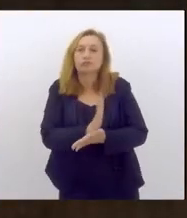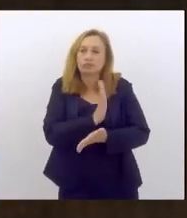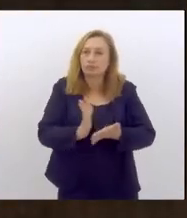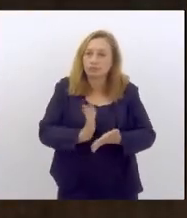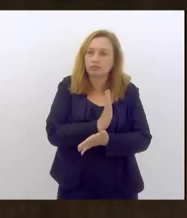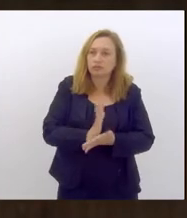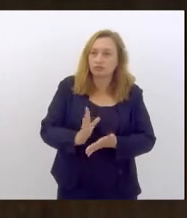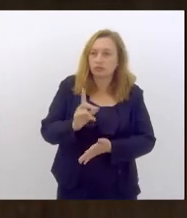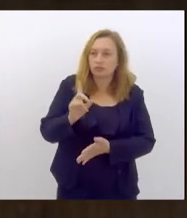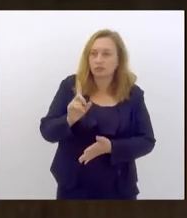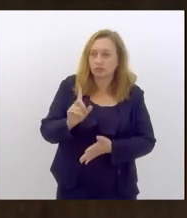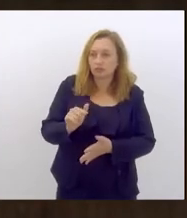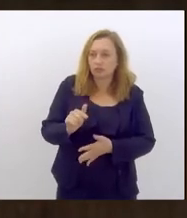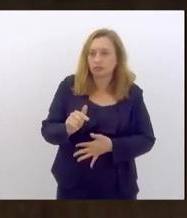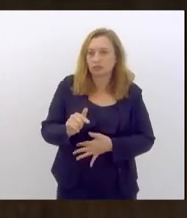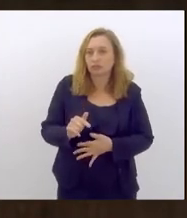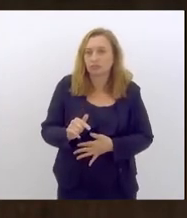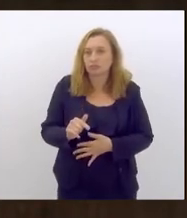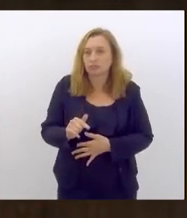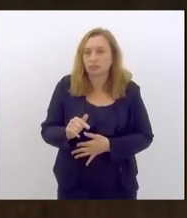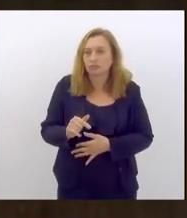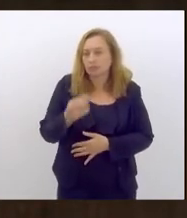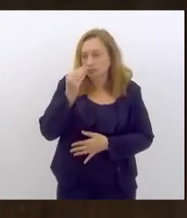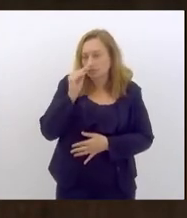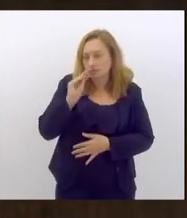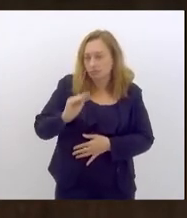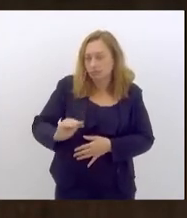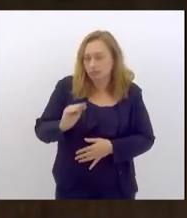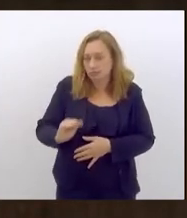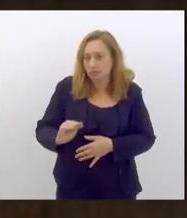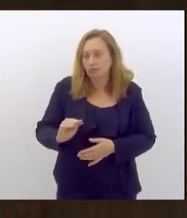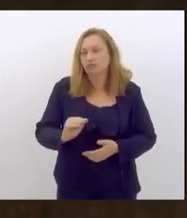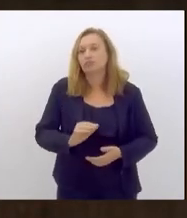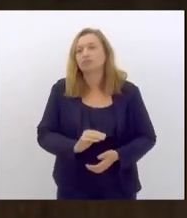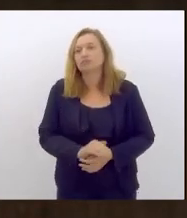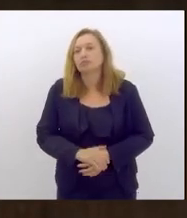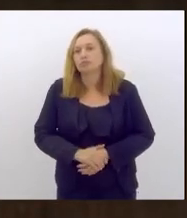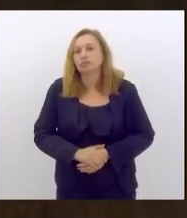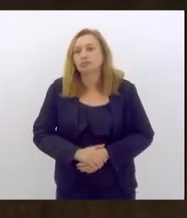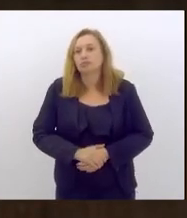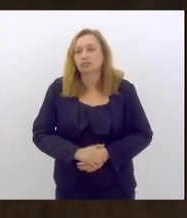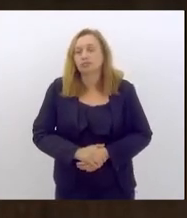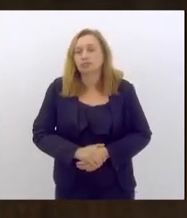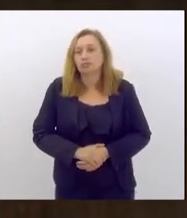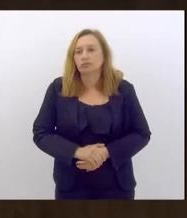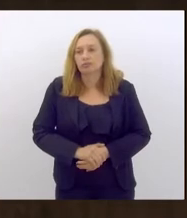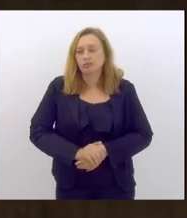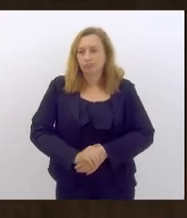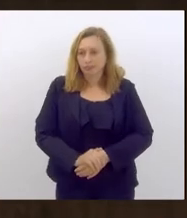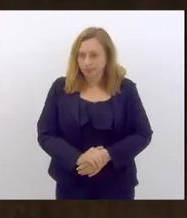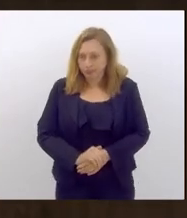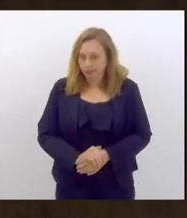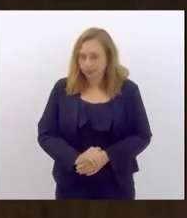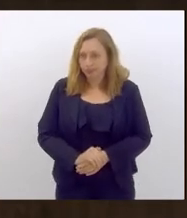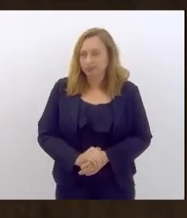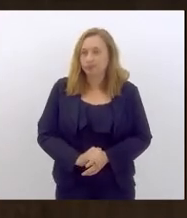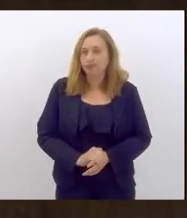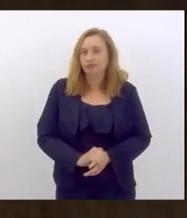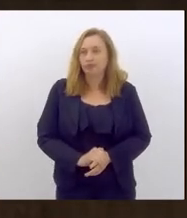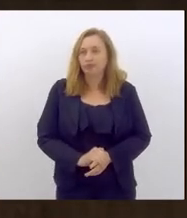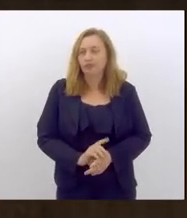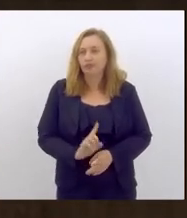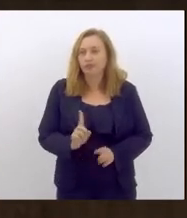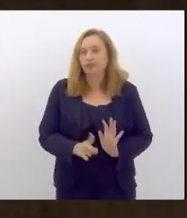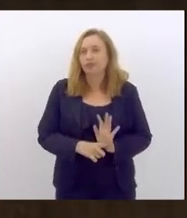é injustamente imputada uma conduta que não é a conduta a favor dos servidores, o que